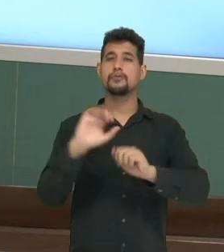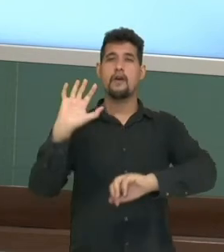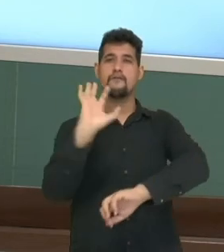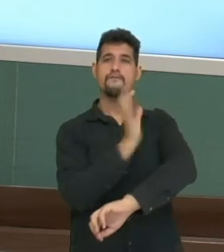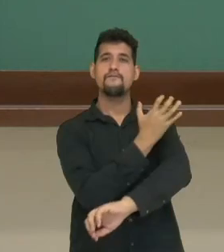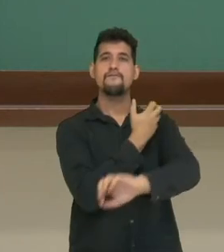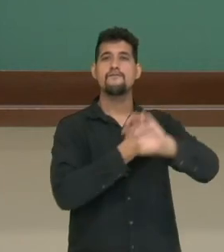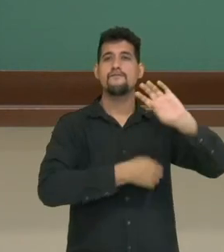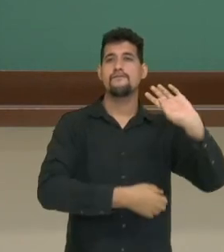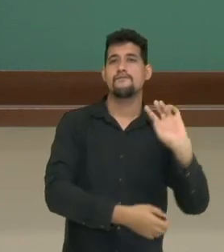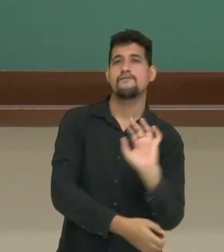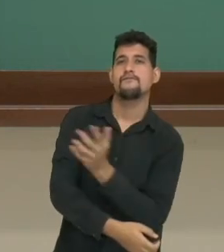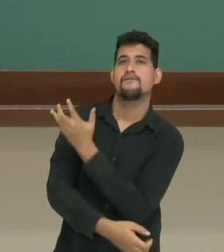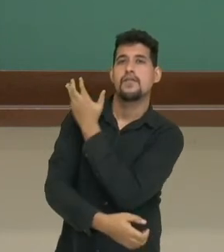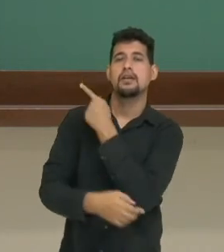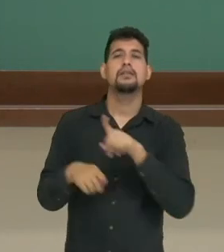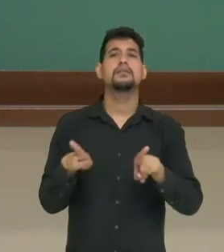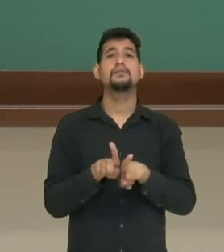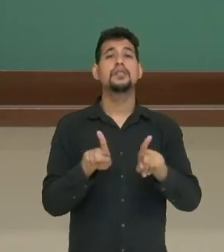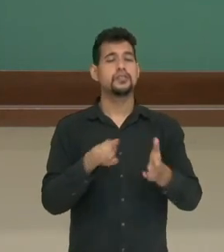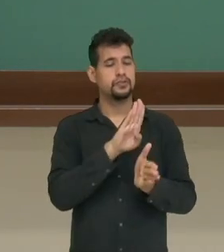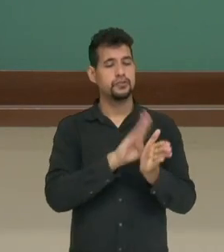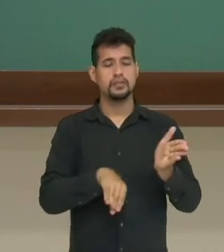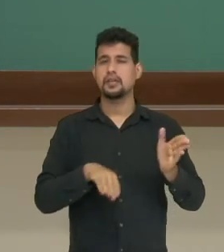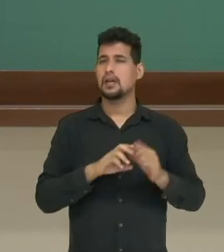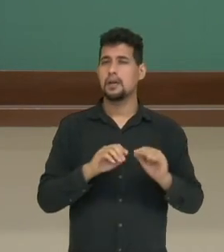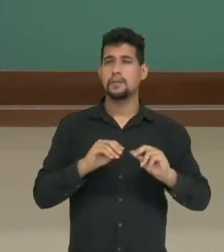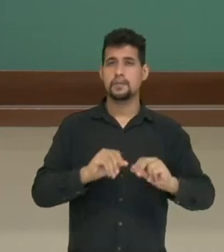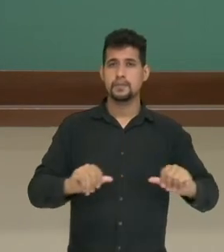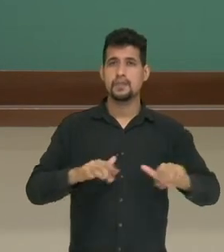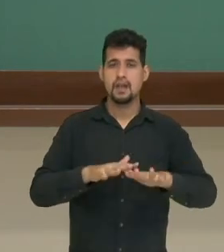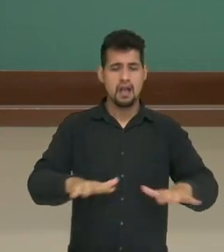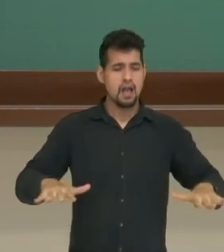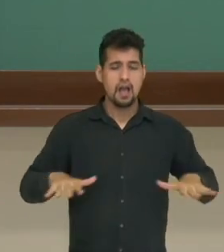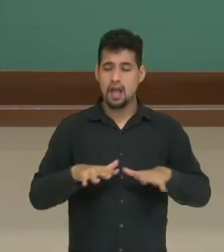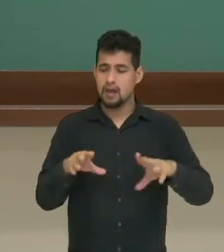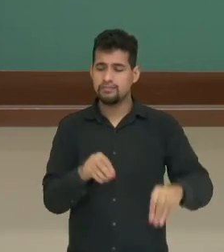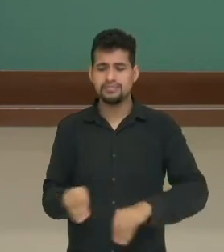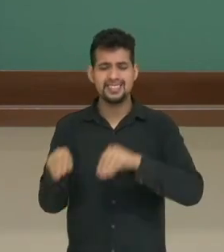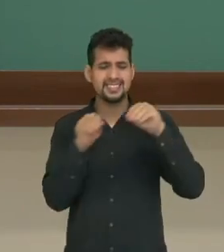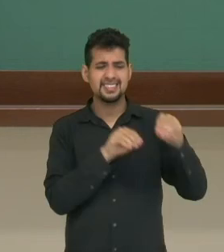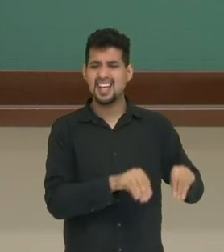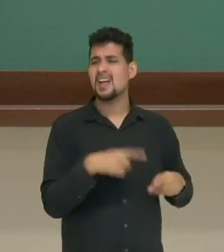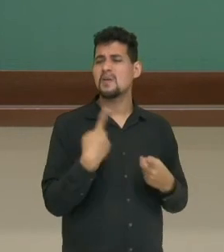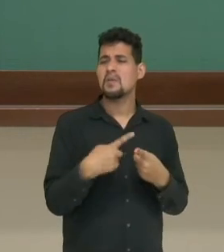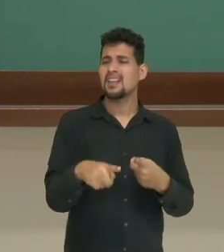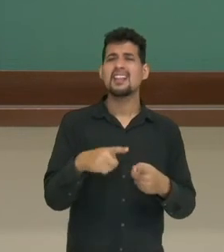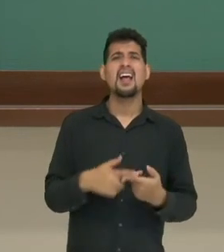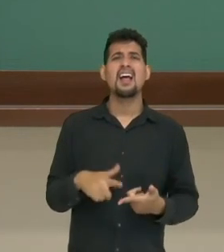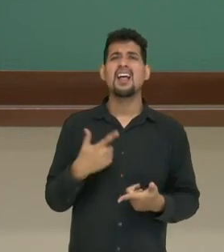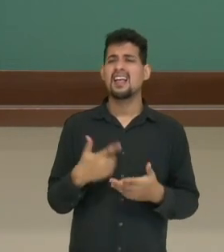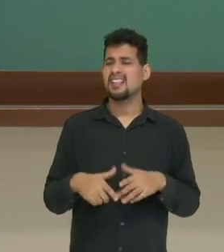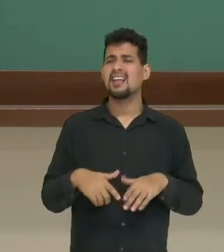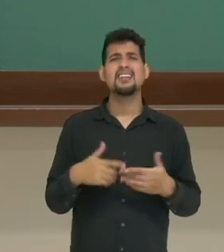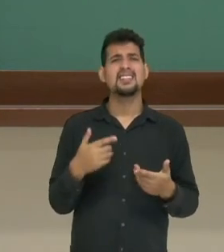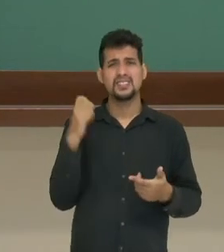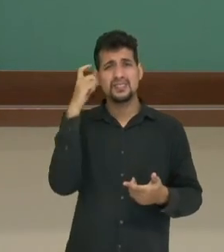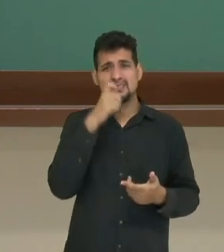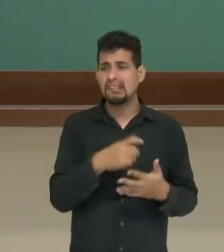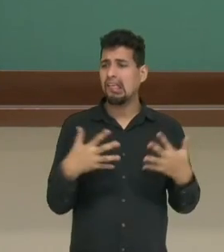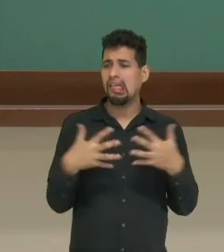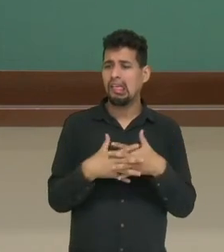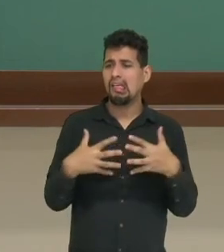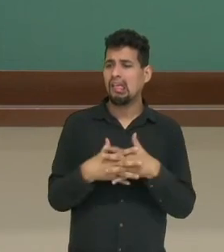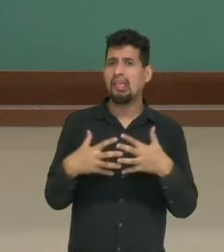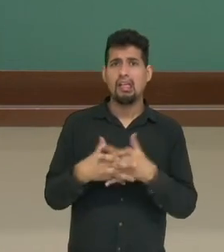floresta. Portanto, removidos de suas terras, aí nessa ideia de não atrapalharem o progresso econômico que o governo militar